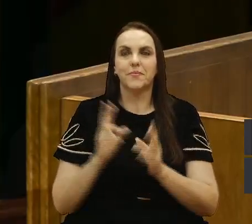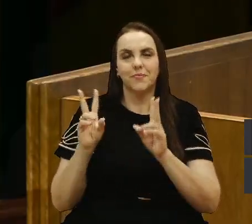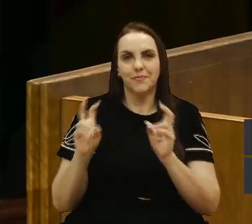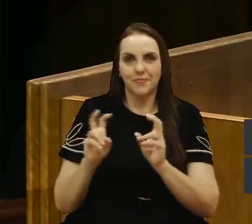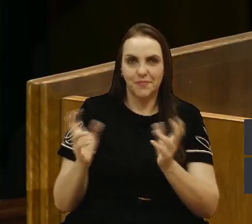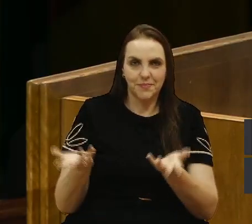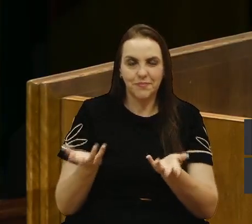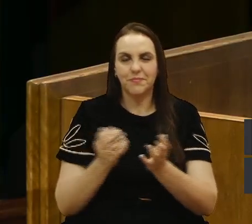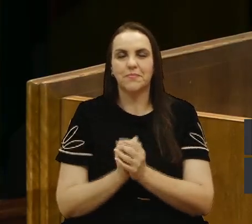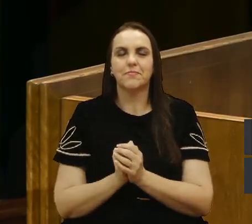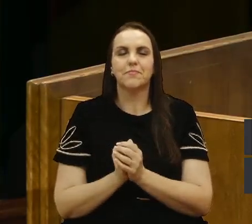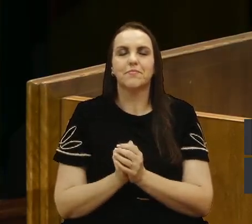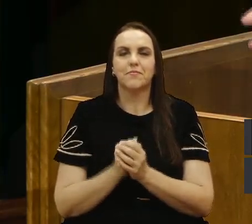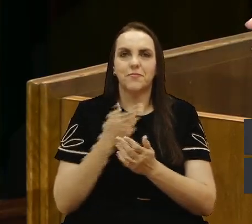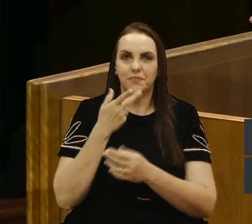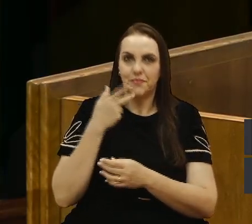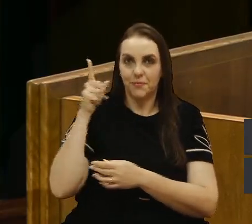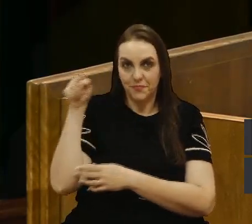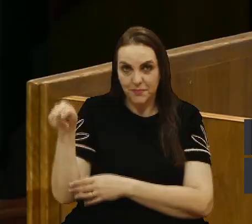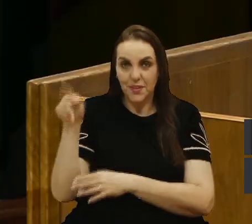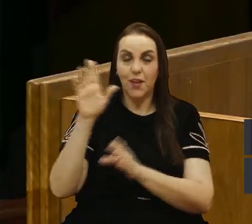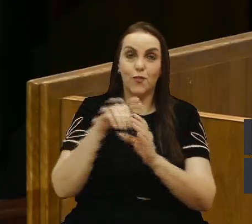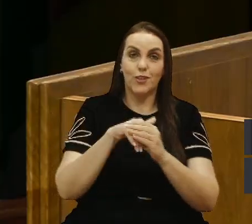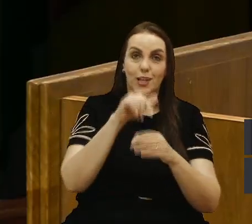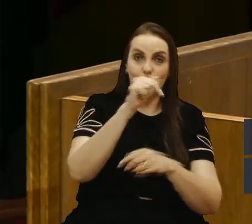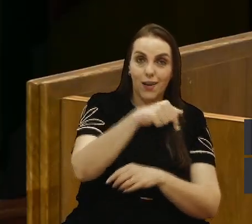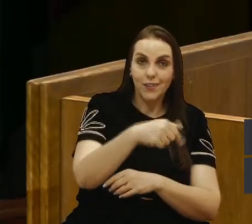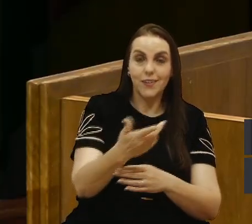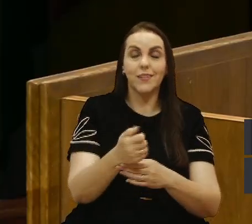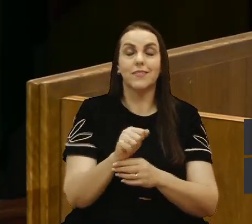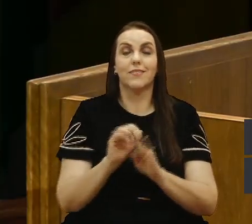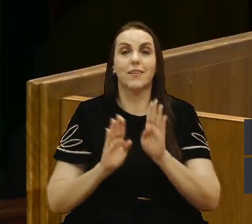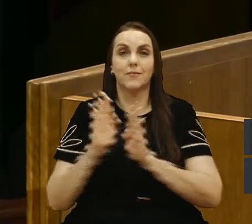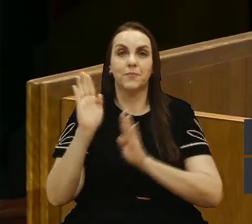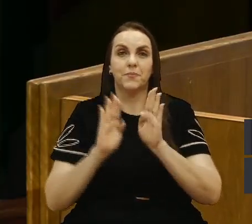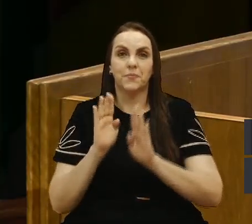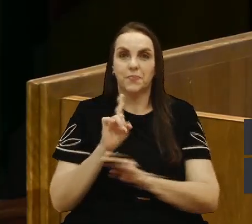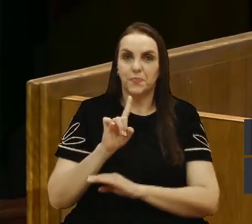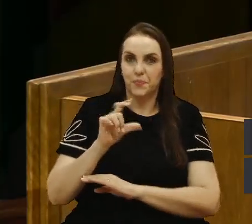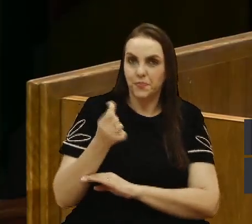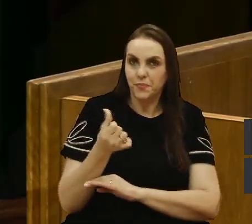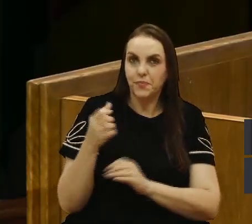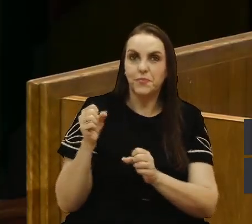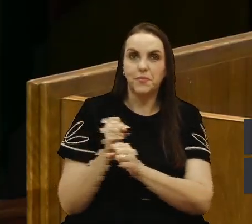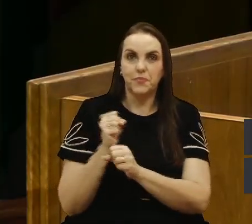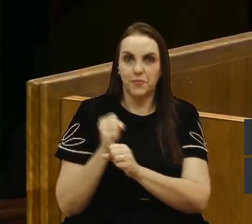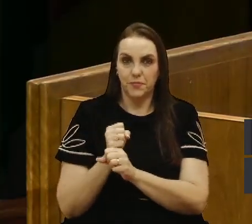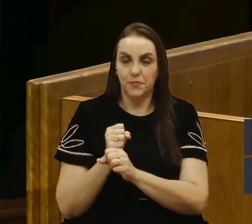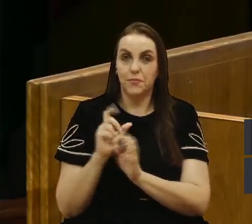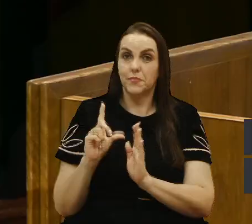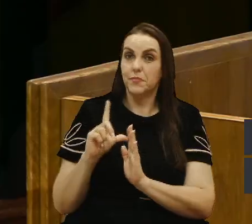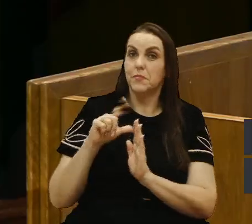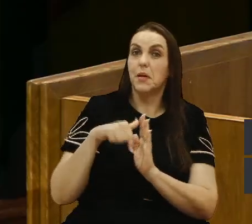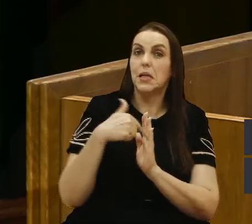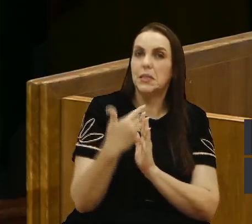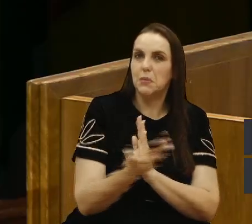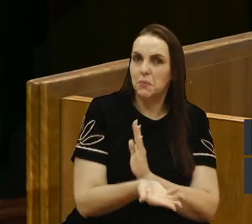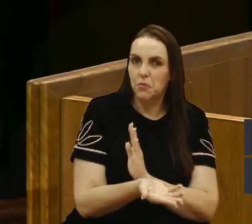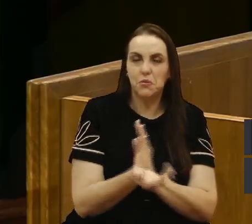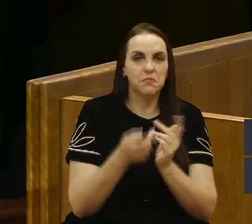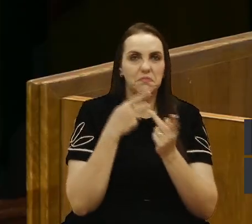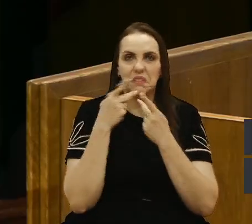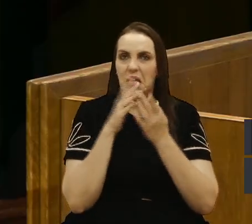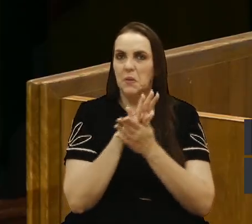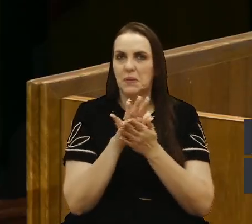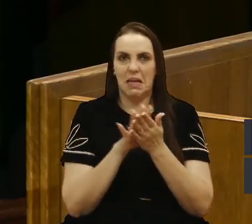falado lá, foi votado aqui, e agora saiu a licitação dessas 16 obras. Porém, do restante não foi falado. Eu estava em contato